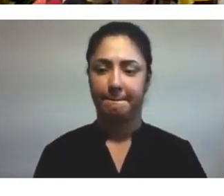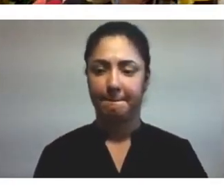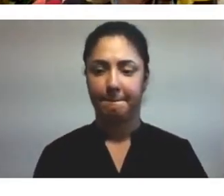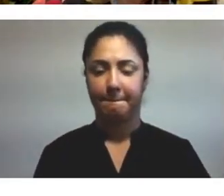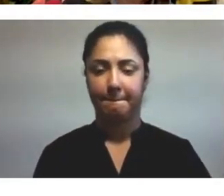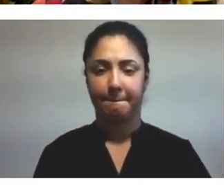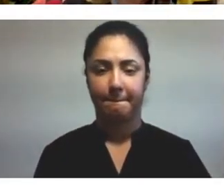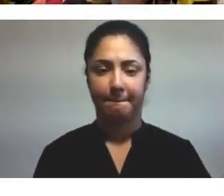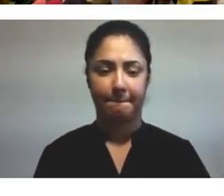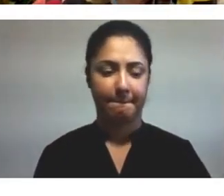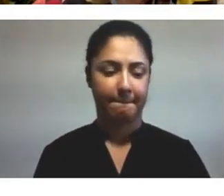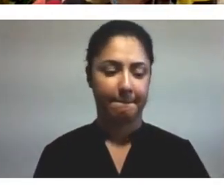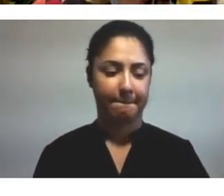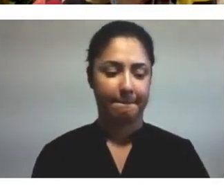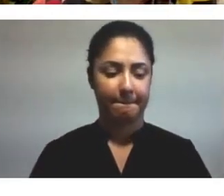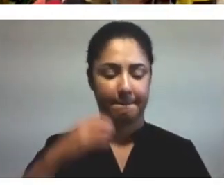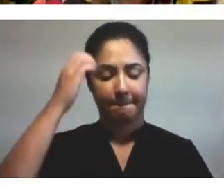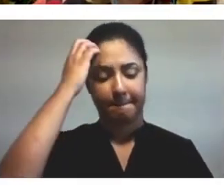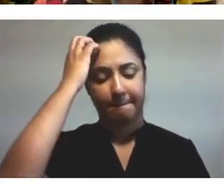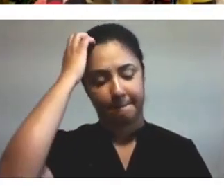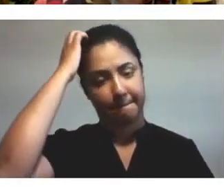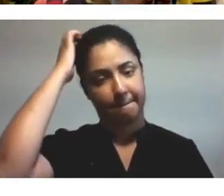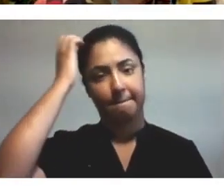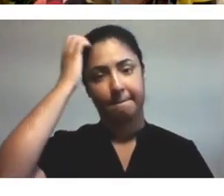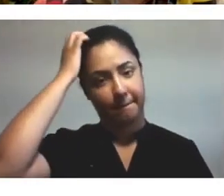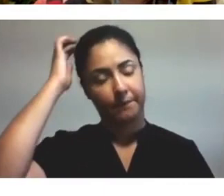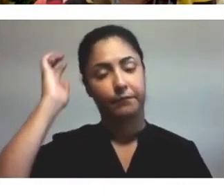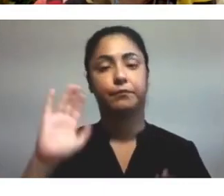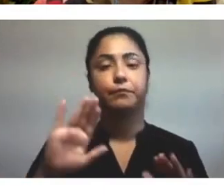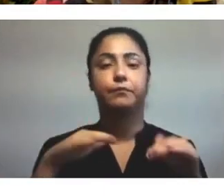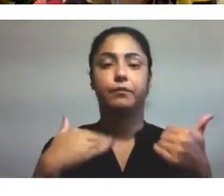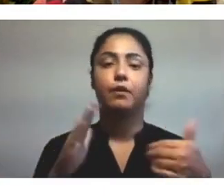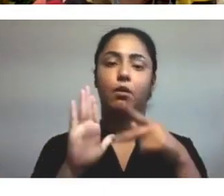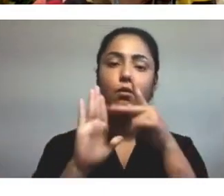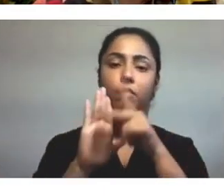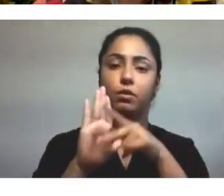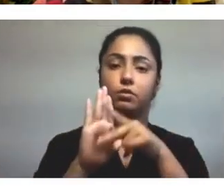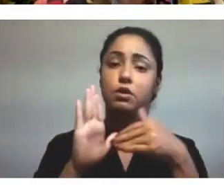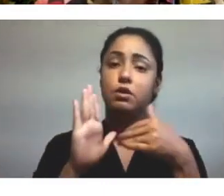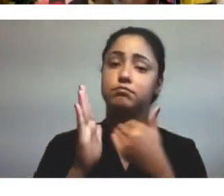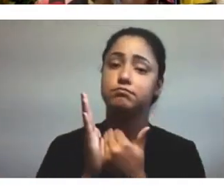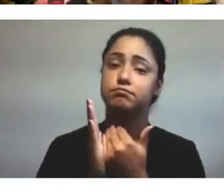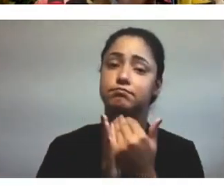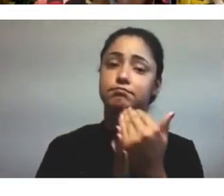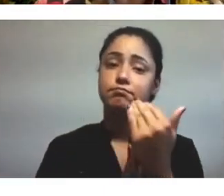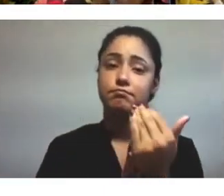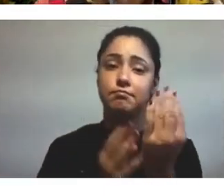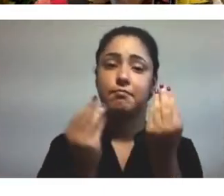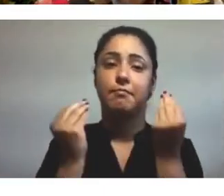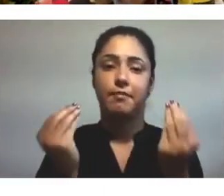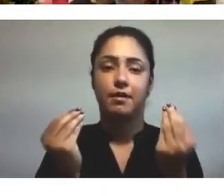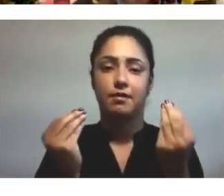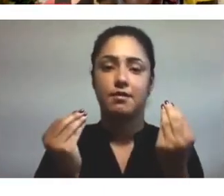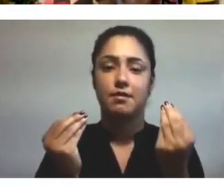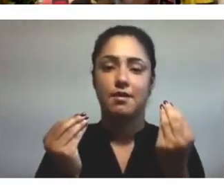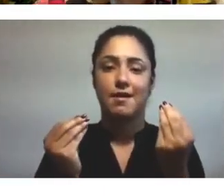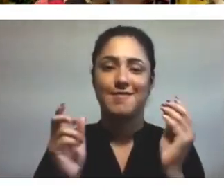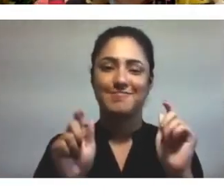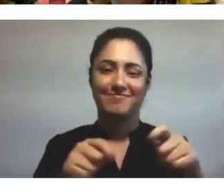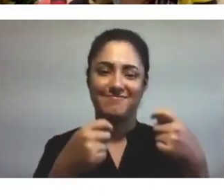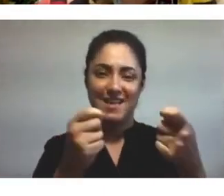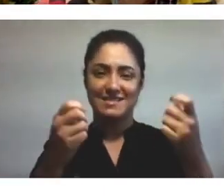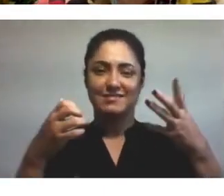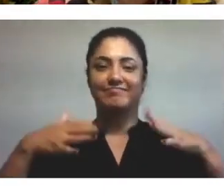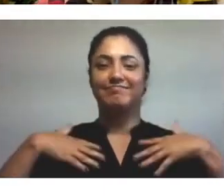Então, basicamente, né, o surgimento desse projeto é para dar uma certa alegria para